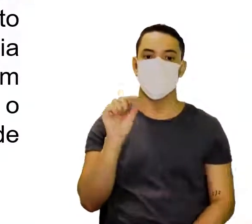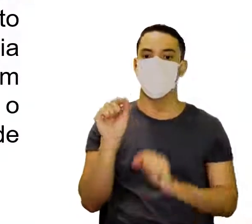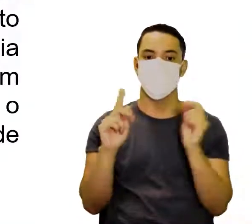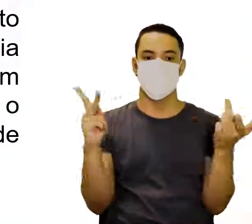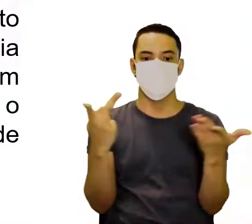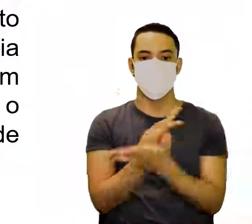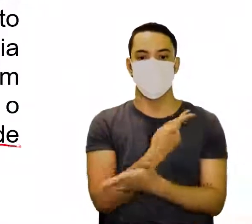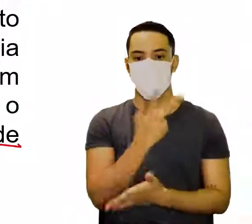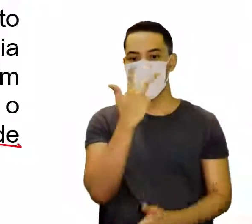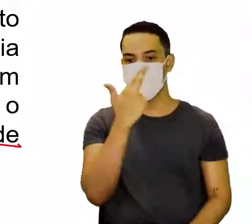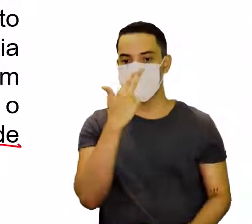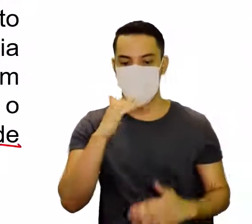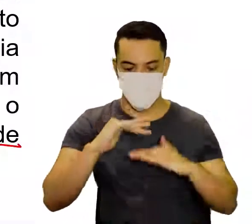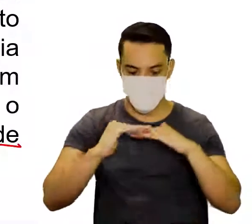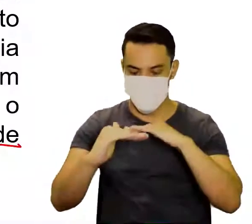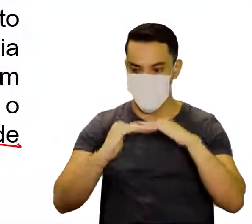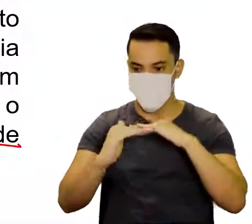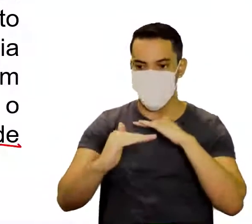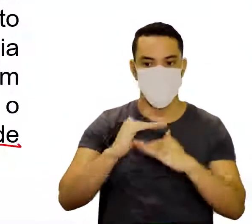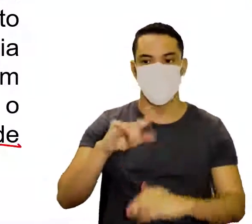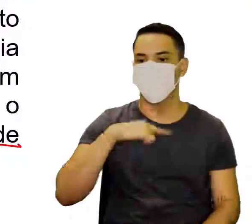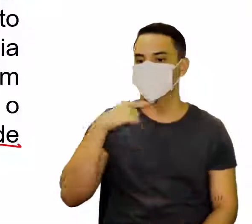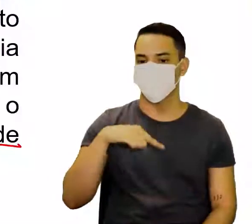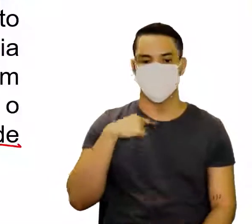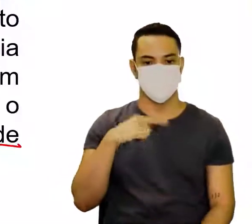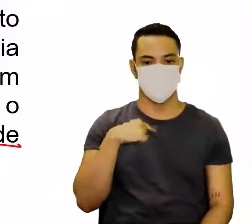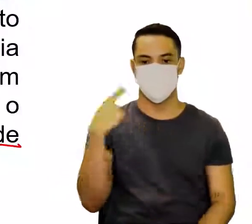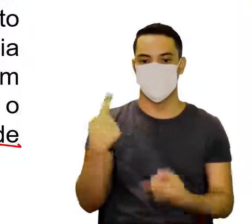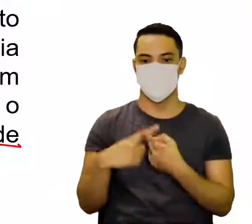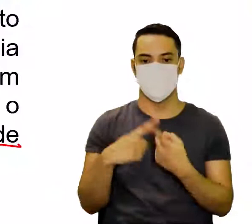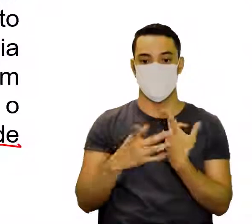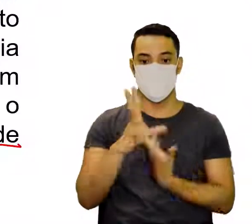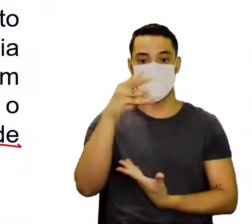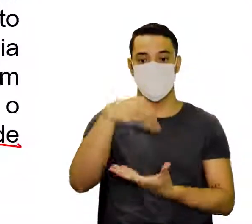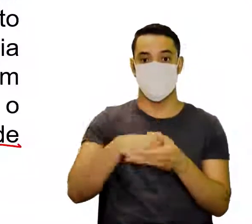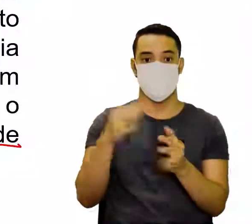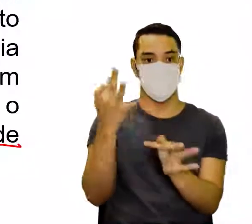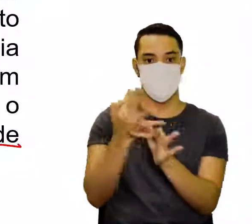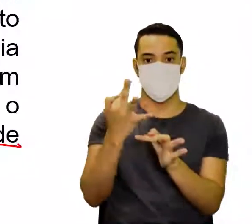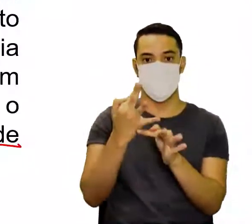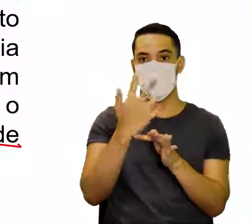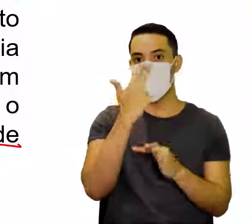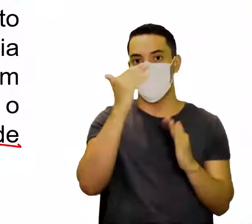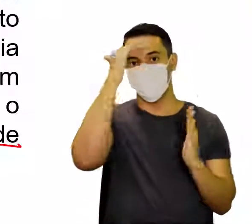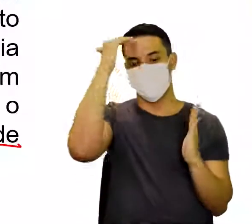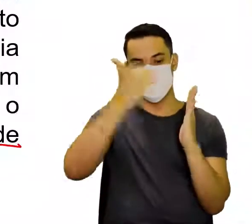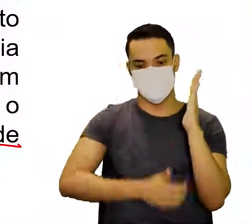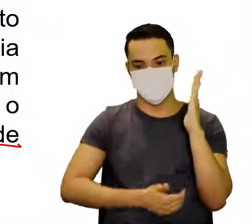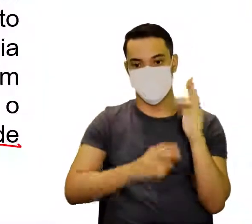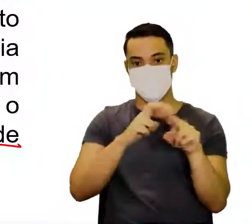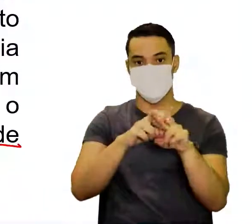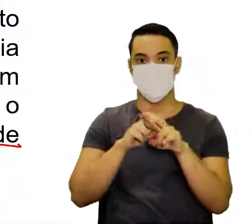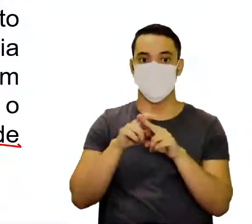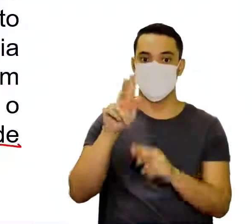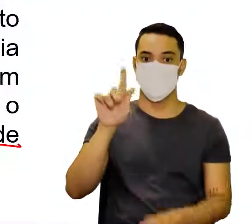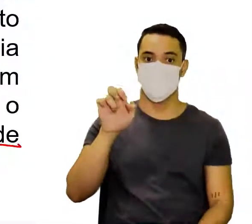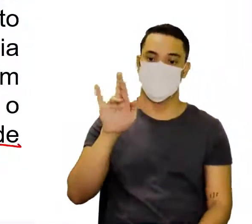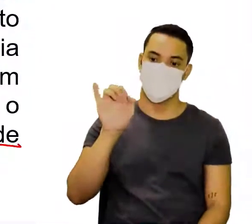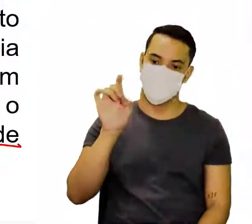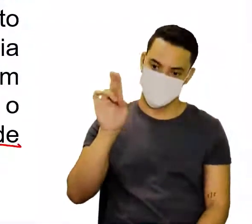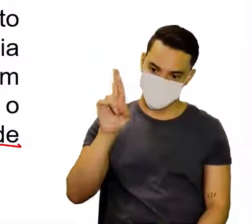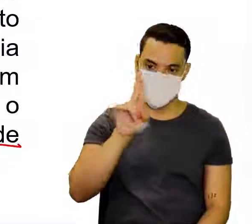o princípio de conservação de energia na física, tá bom? Então, o nome gerador é